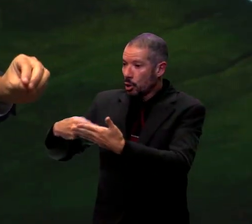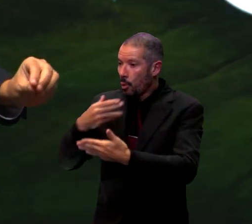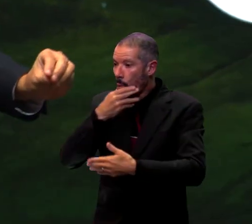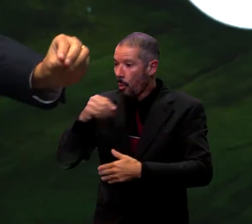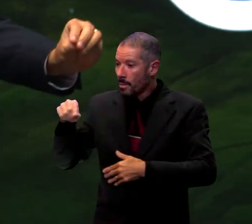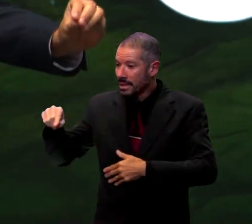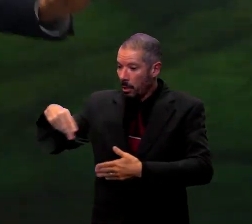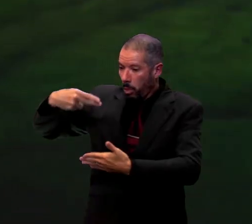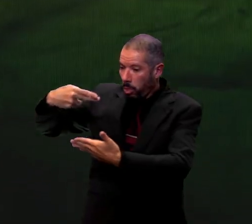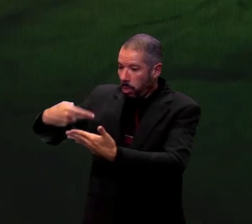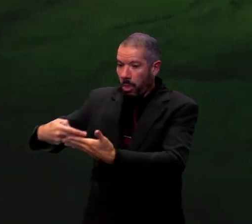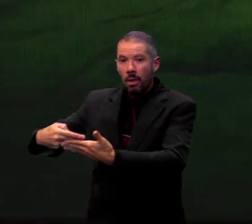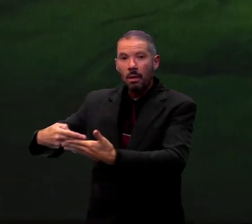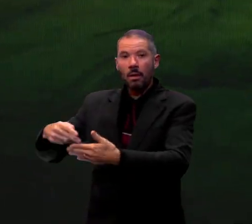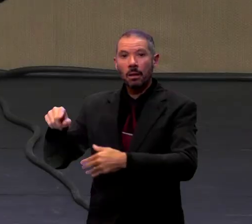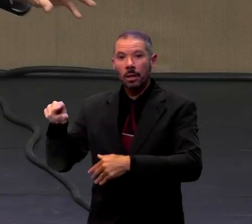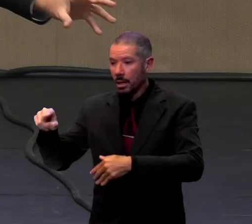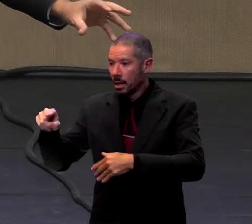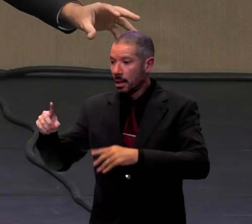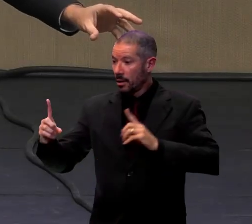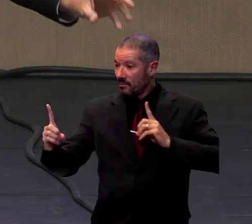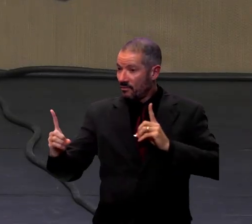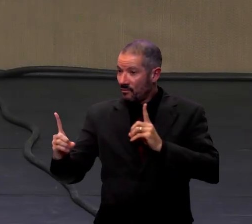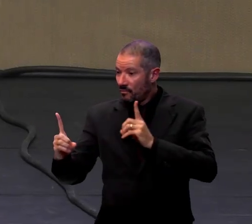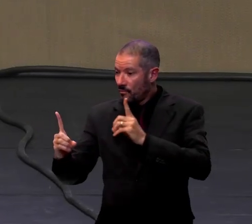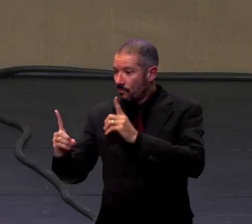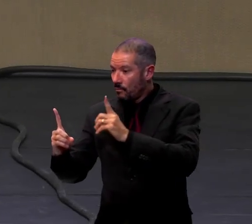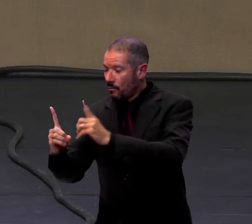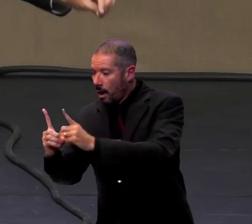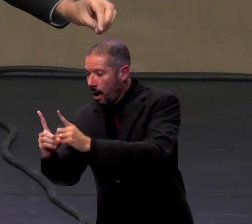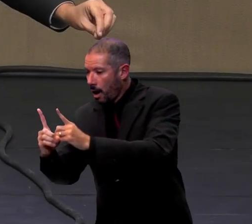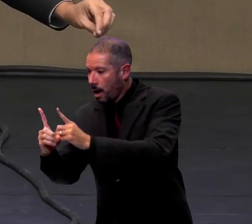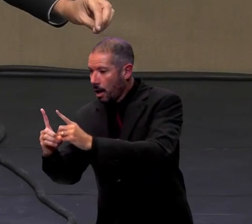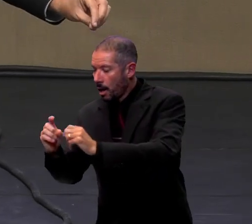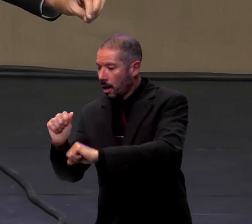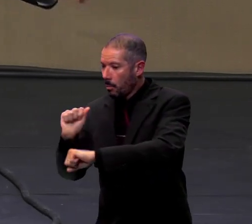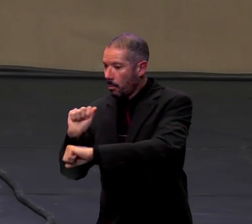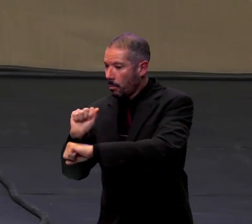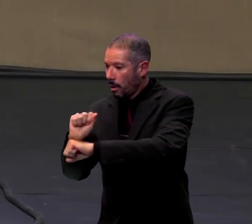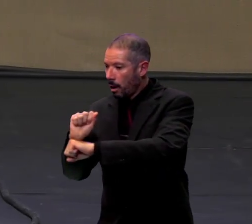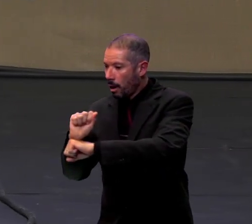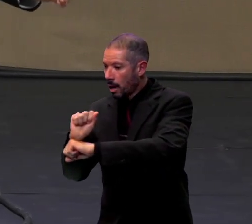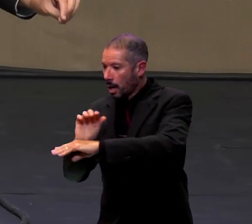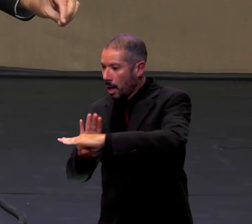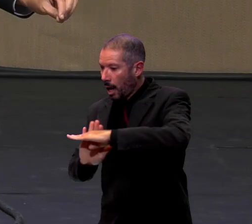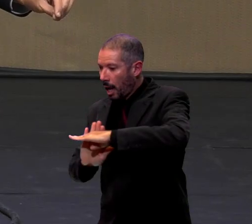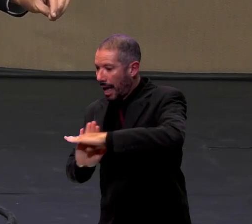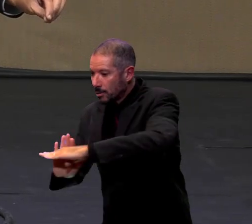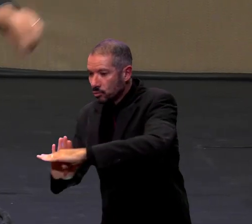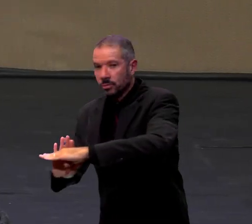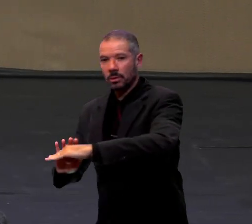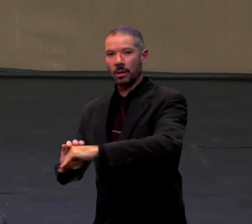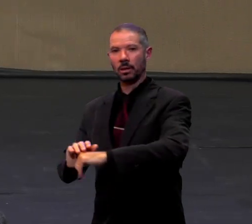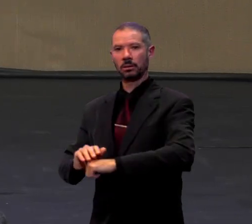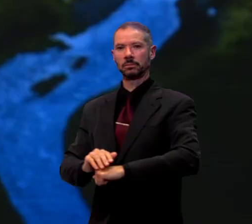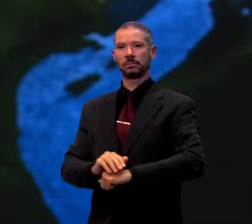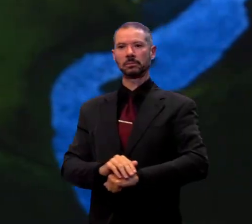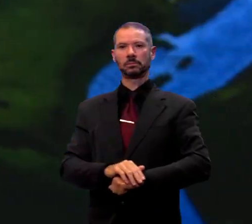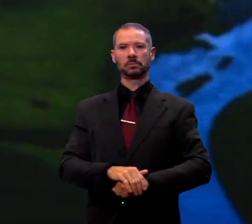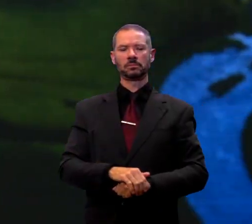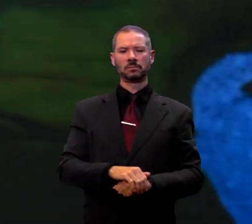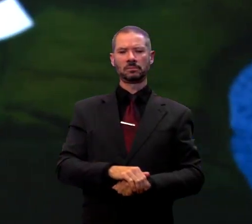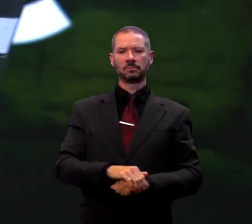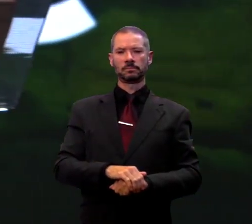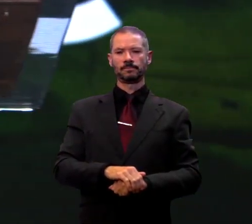homem, e ele vai, e ele para ajudar.